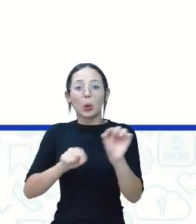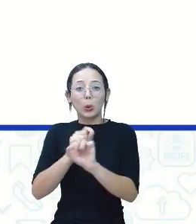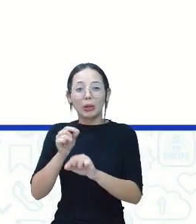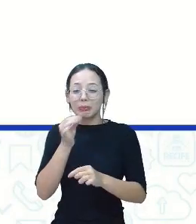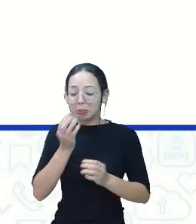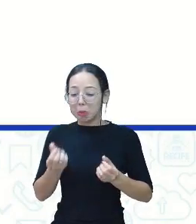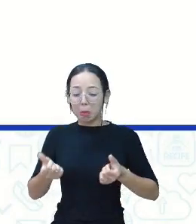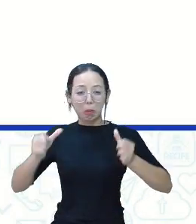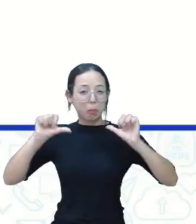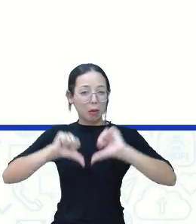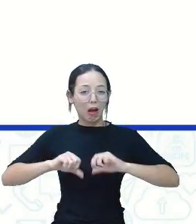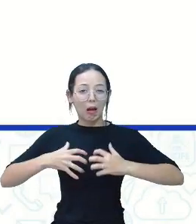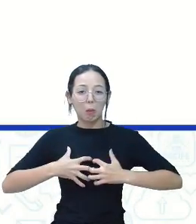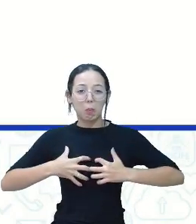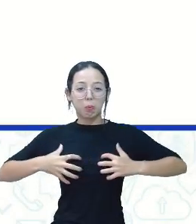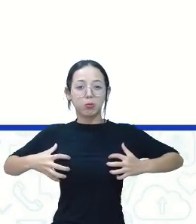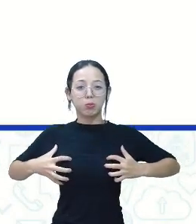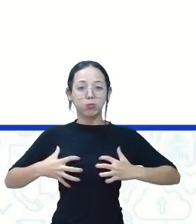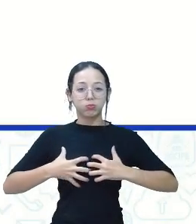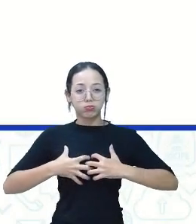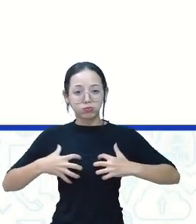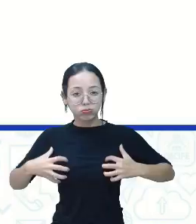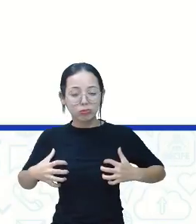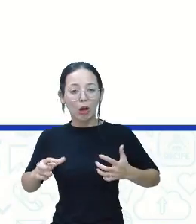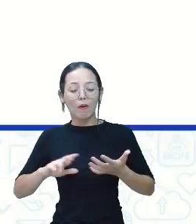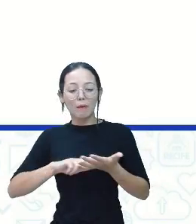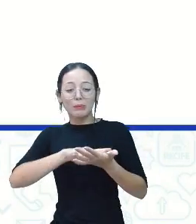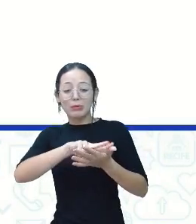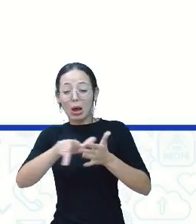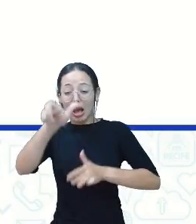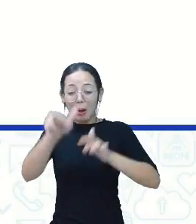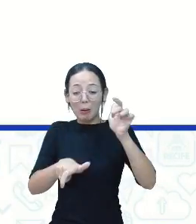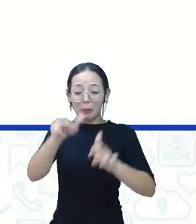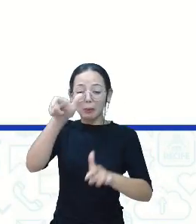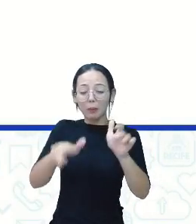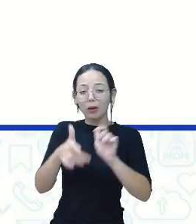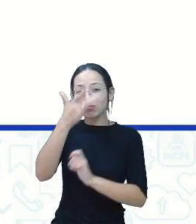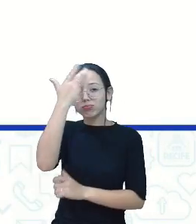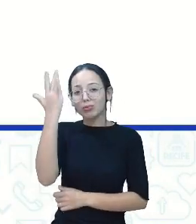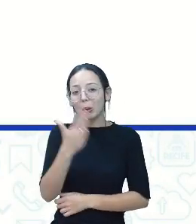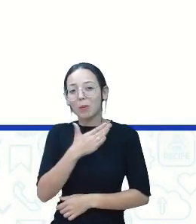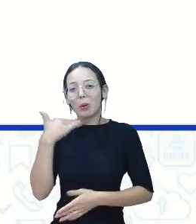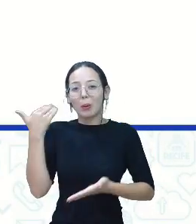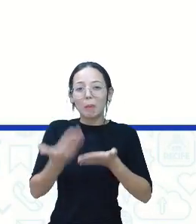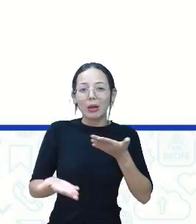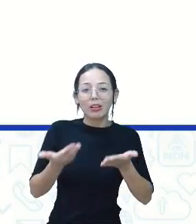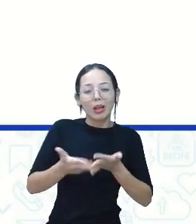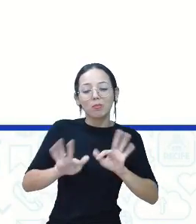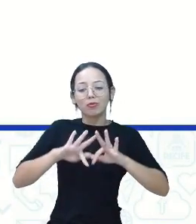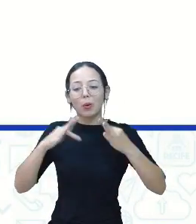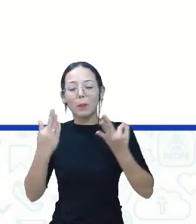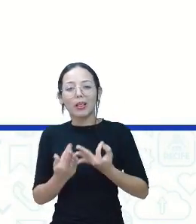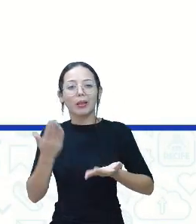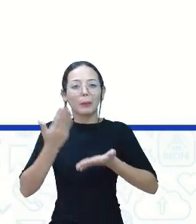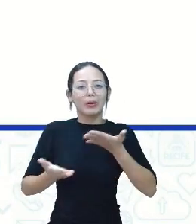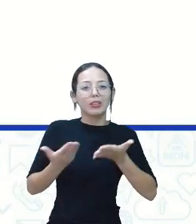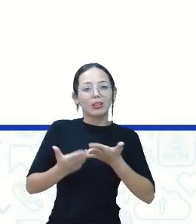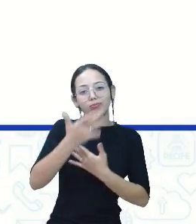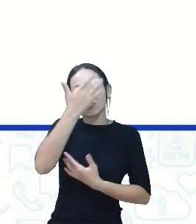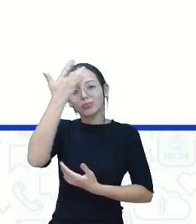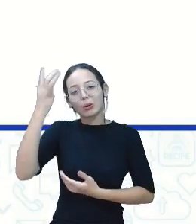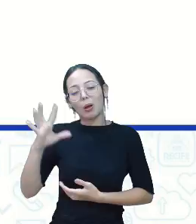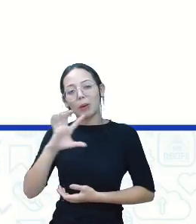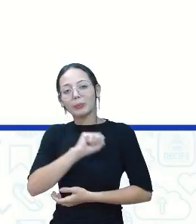pulmões das pessoas, levando várias pessoas à morte. Perdemos muito entes queridos, muitas